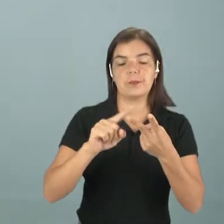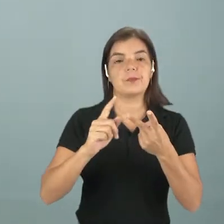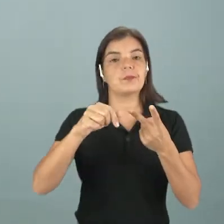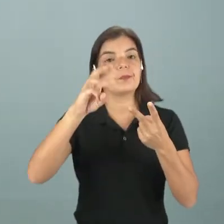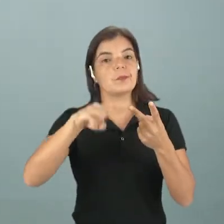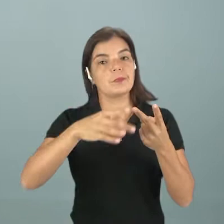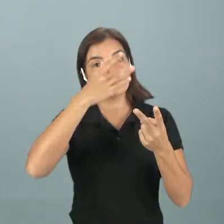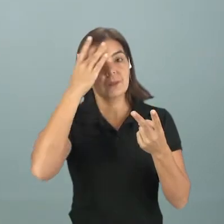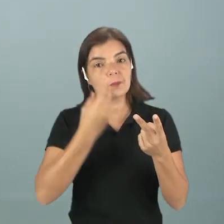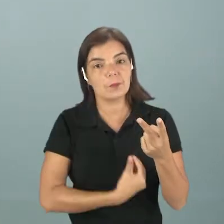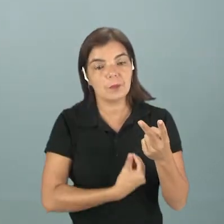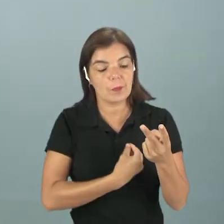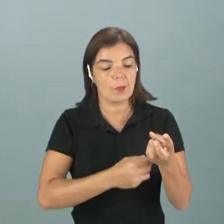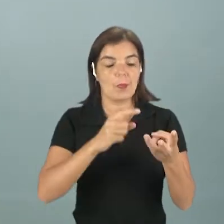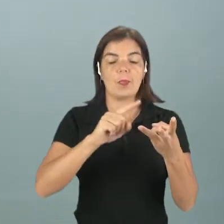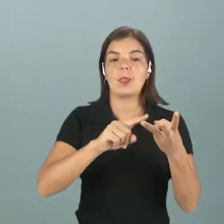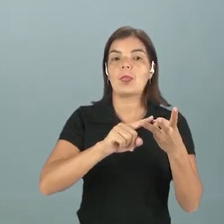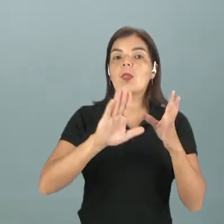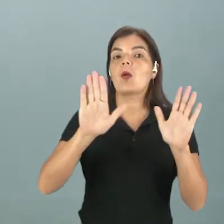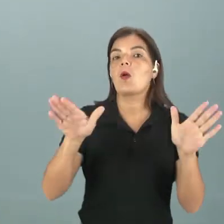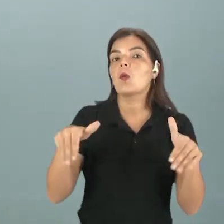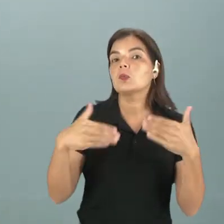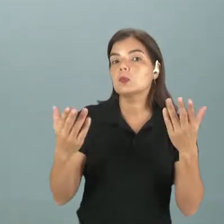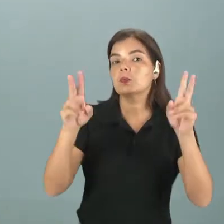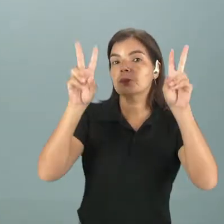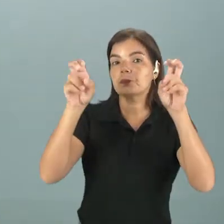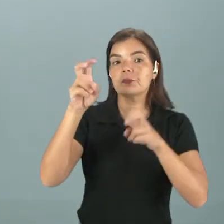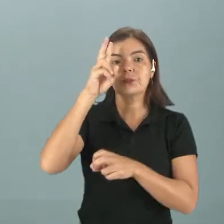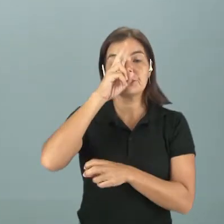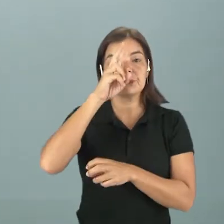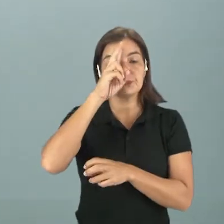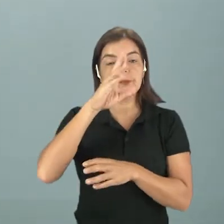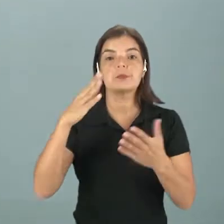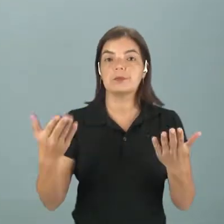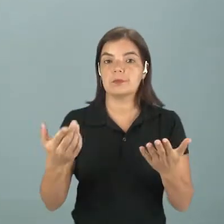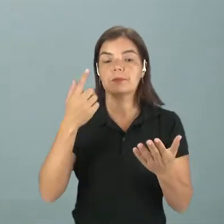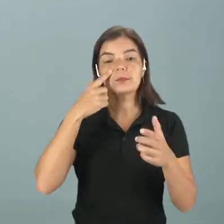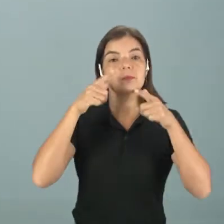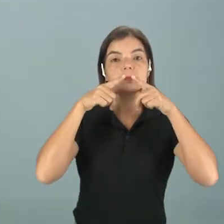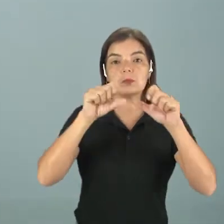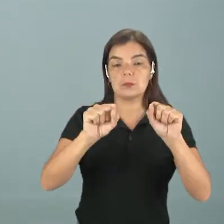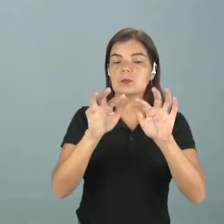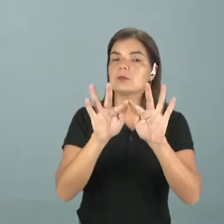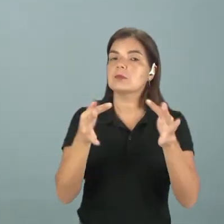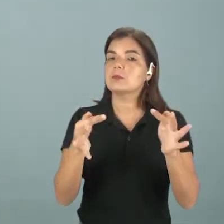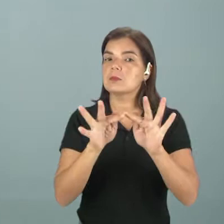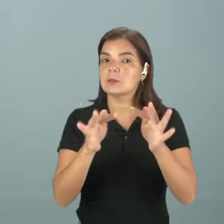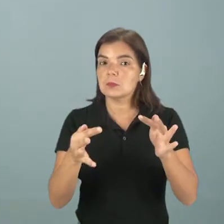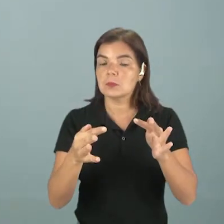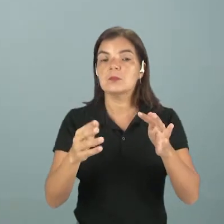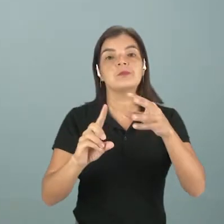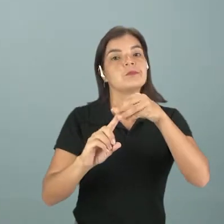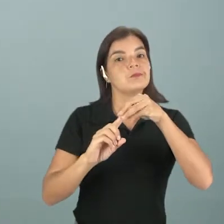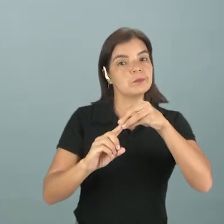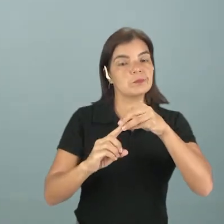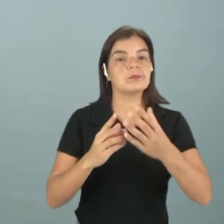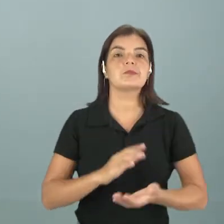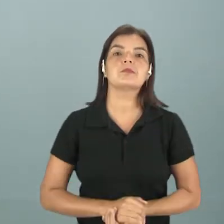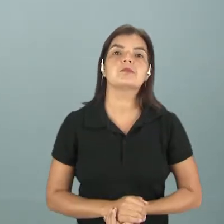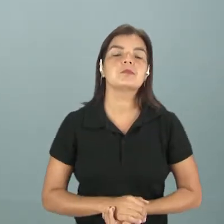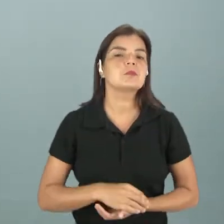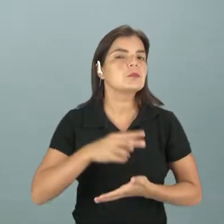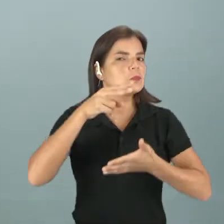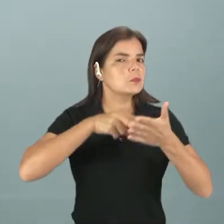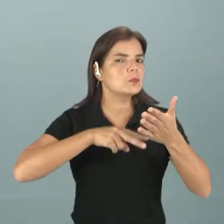quem são os personagens, qual o assunto dessa história, tá? Então, assim, a linguagem vai ser bem simples e objetiva. Eu não